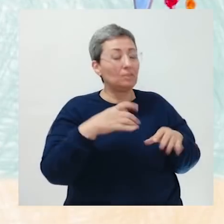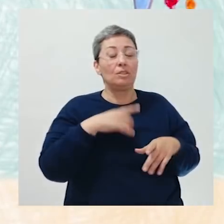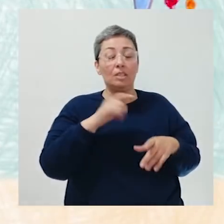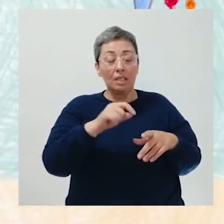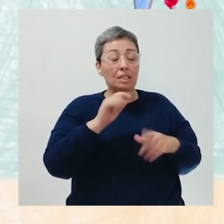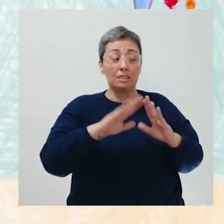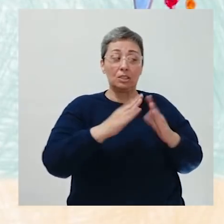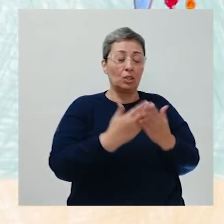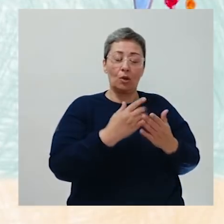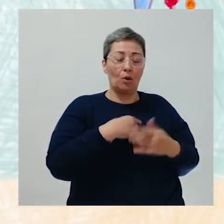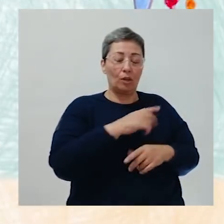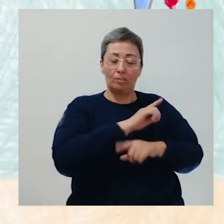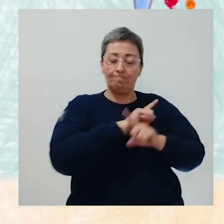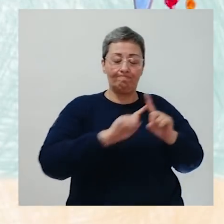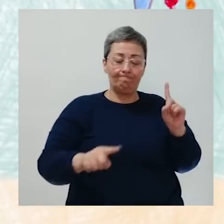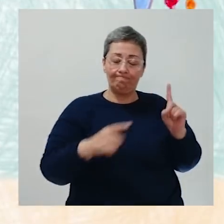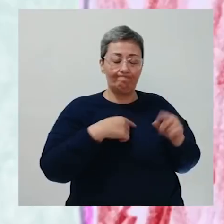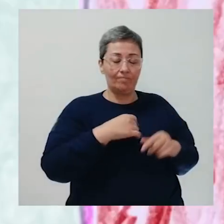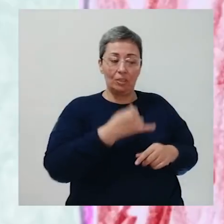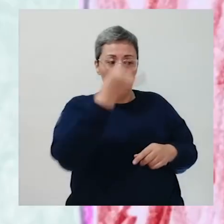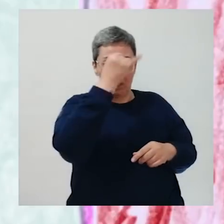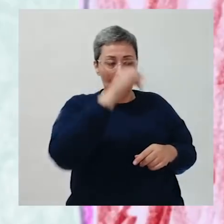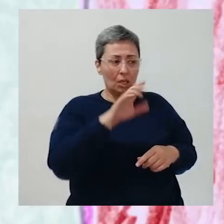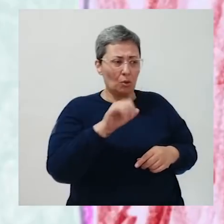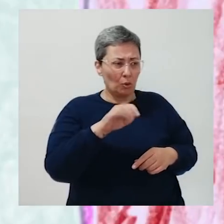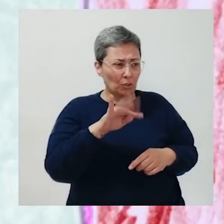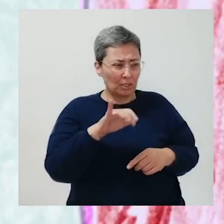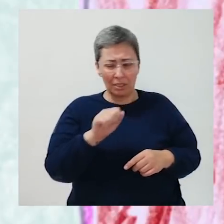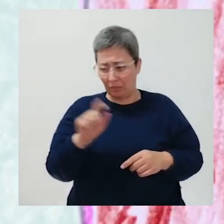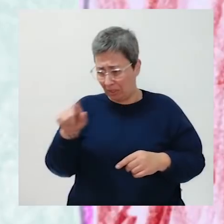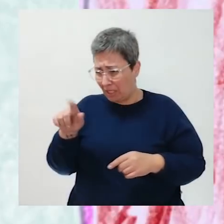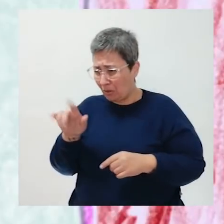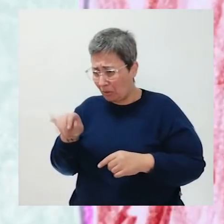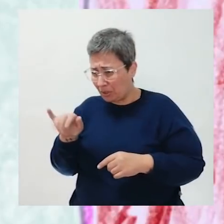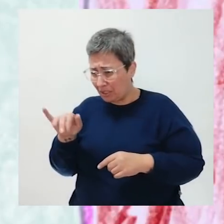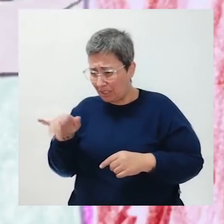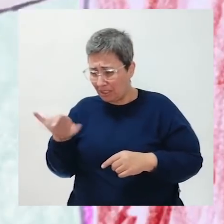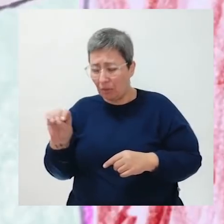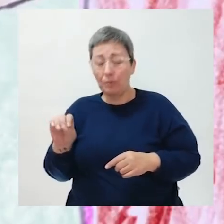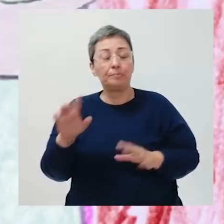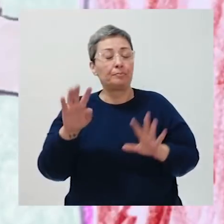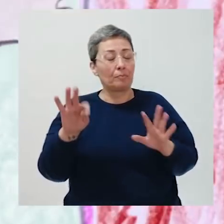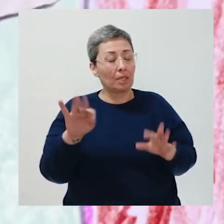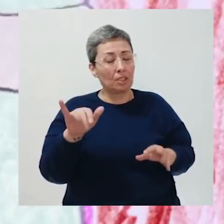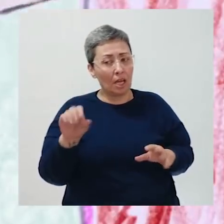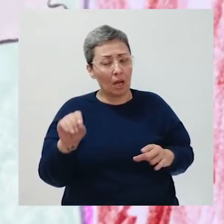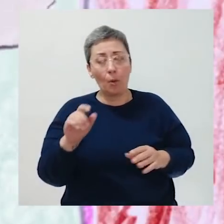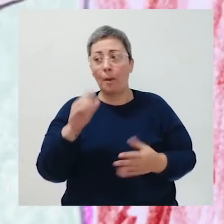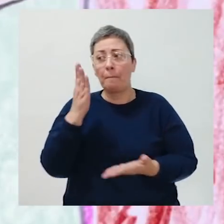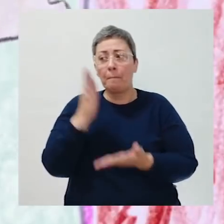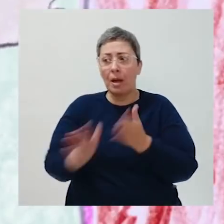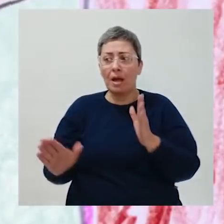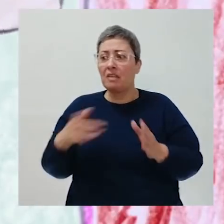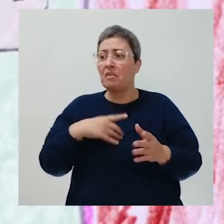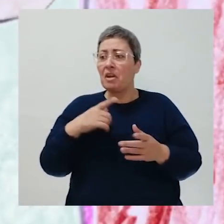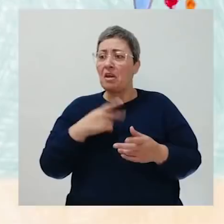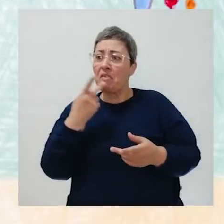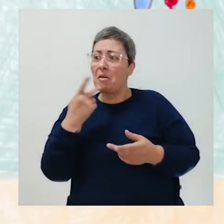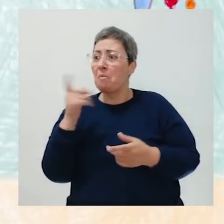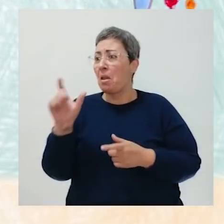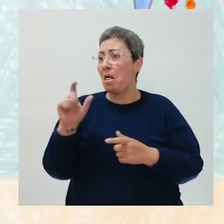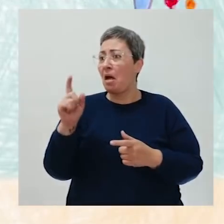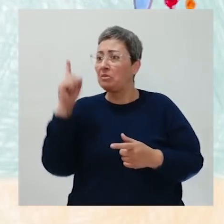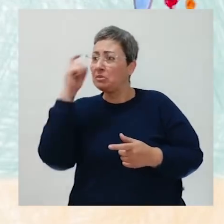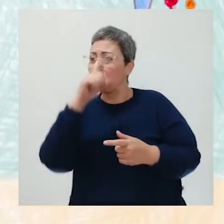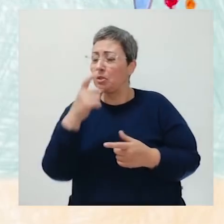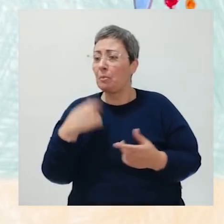Ir à escola hoje está fora de conotação. Você quer dizer cogitação? Tiago, perde essa mania de falar difícil.